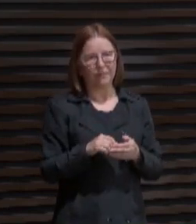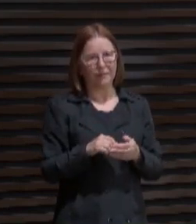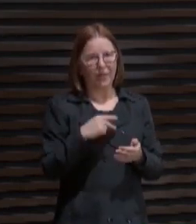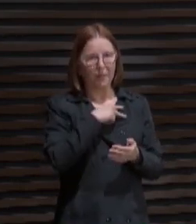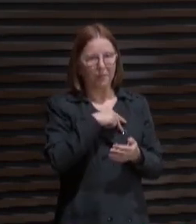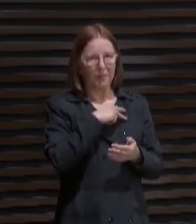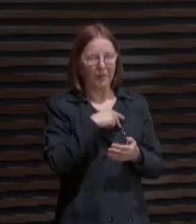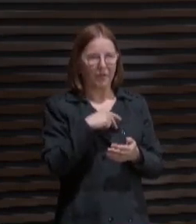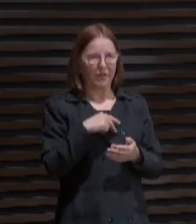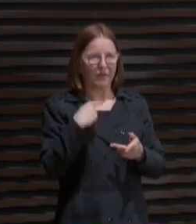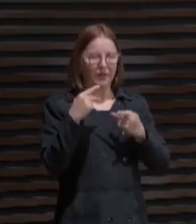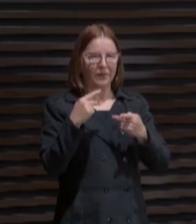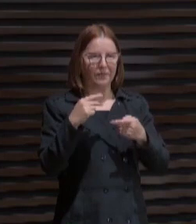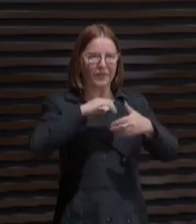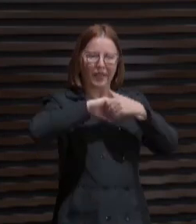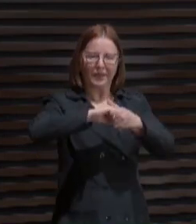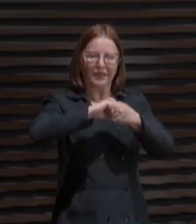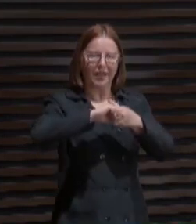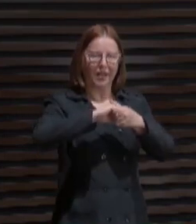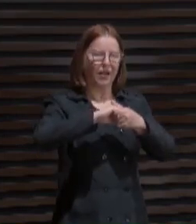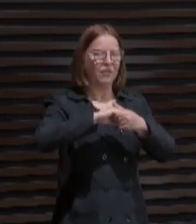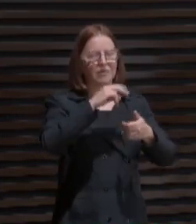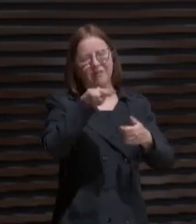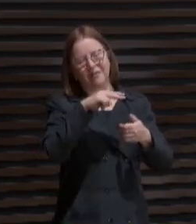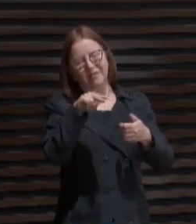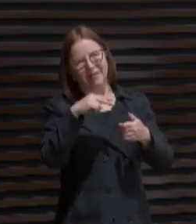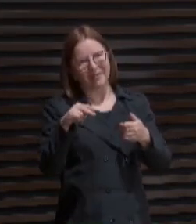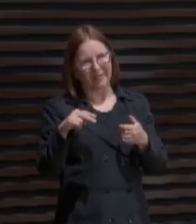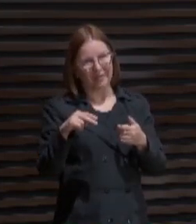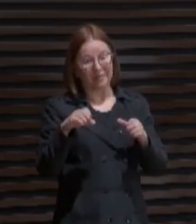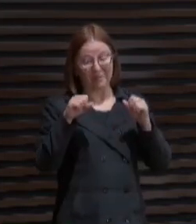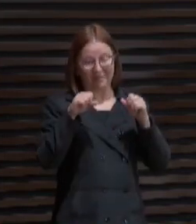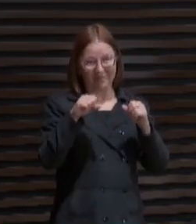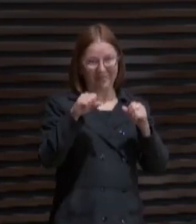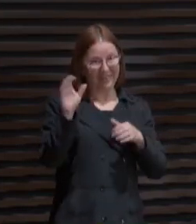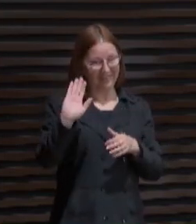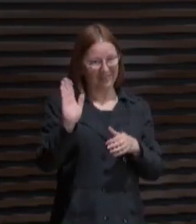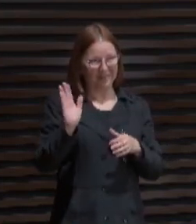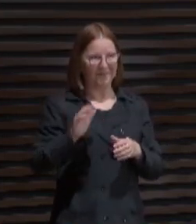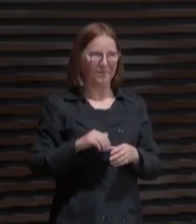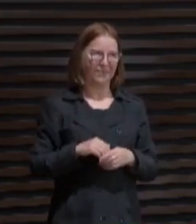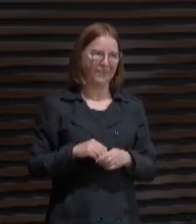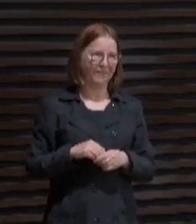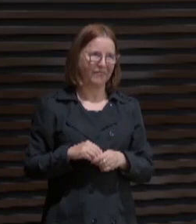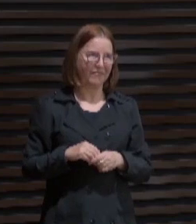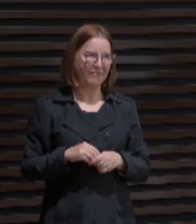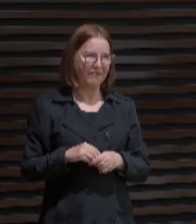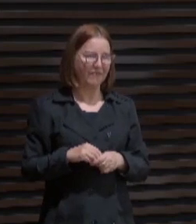cartas. Saúde fulano, beltrano e ciclano, e dá uma bênção. O livro de Atos não tem